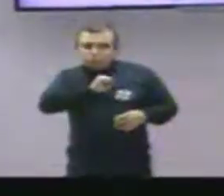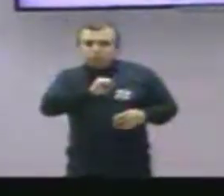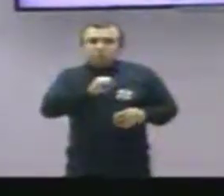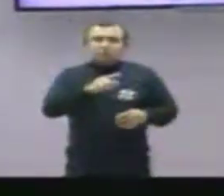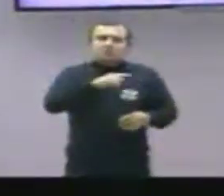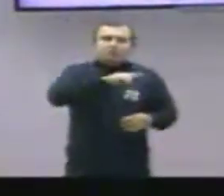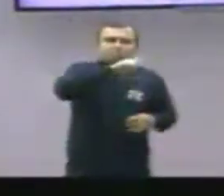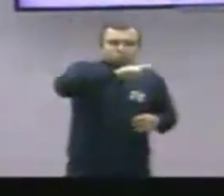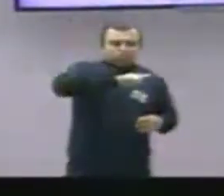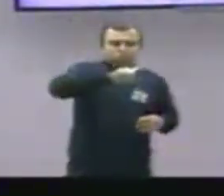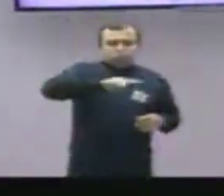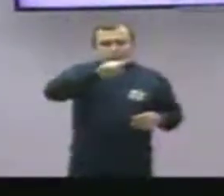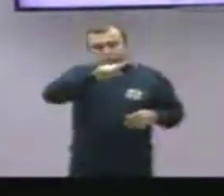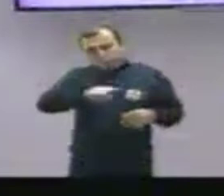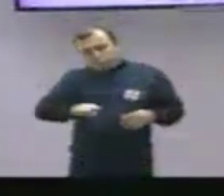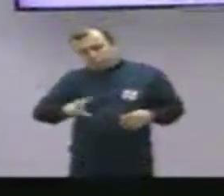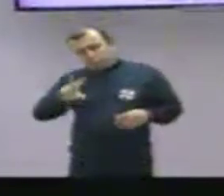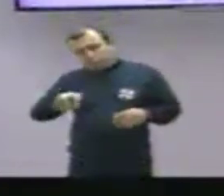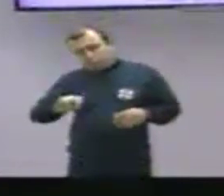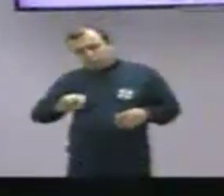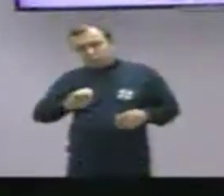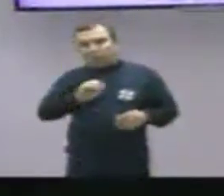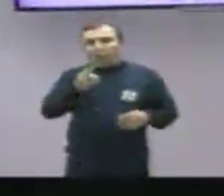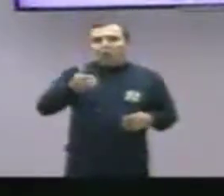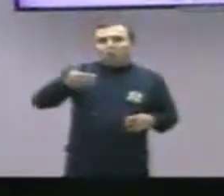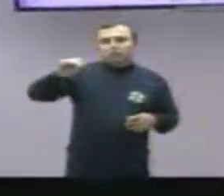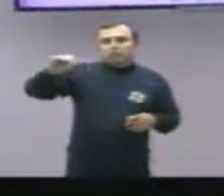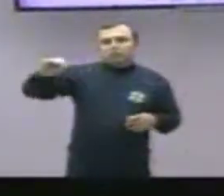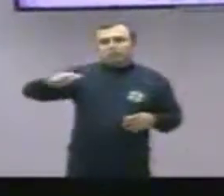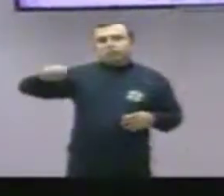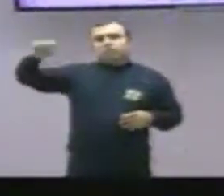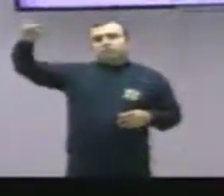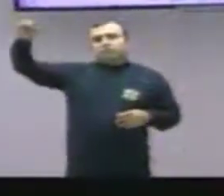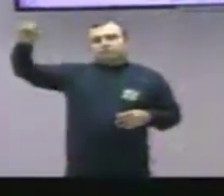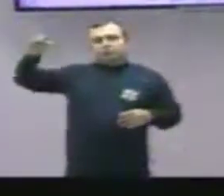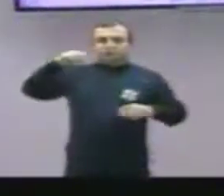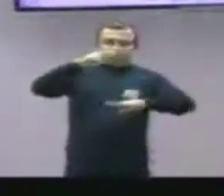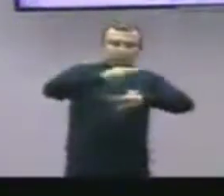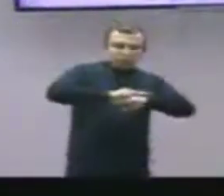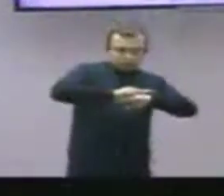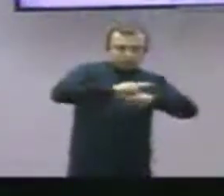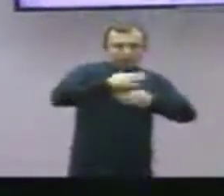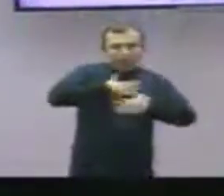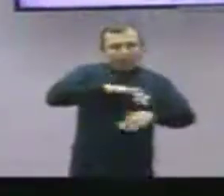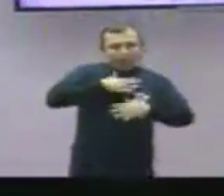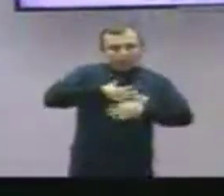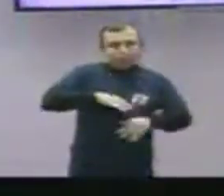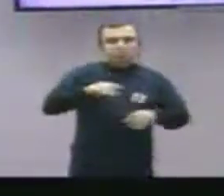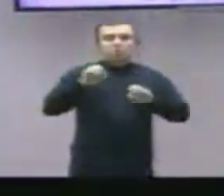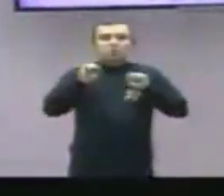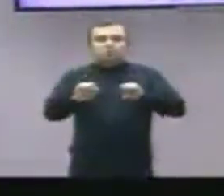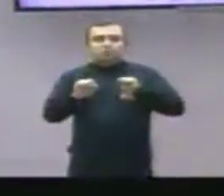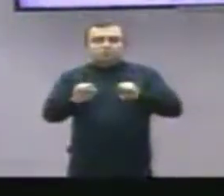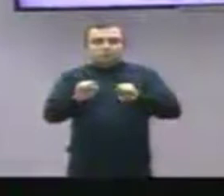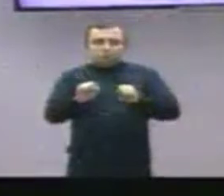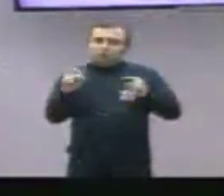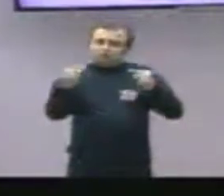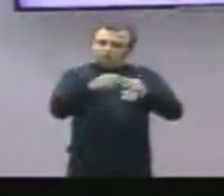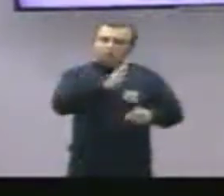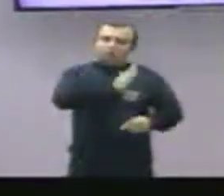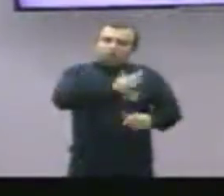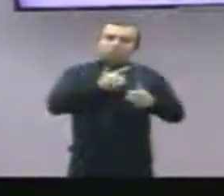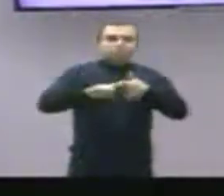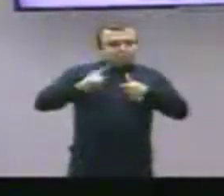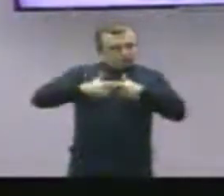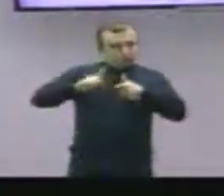estiver muito abaixo de 50 ou muito acima de 100, você estando em repouso, isso pode indicar que, né, algum problema